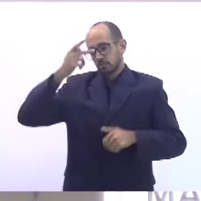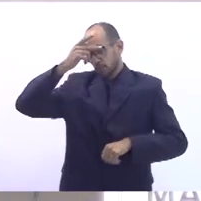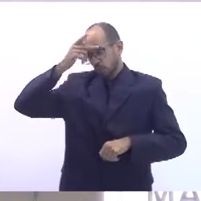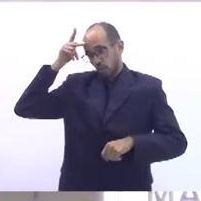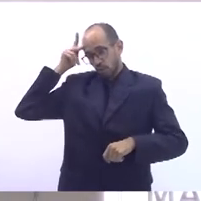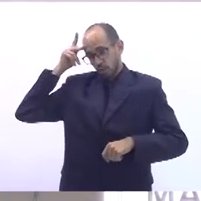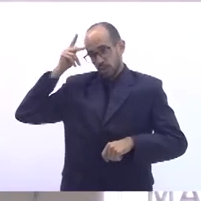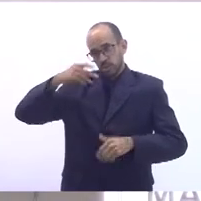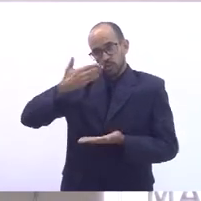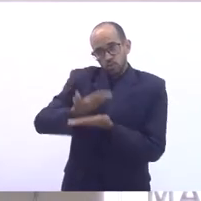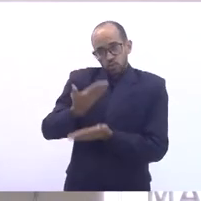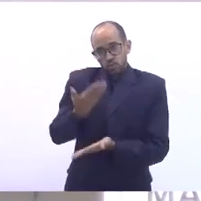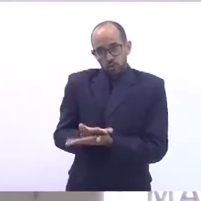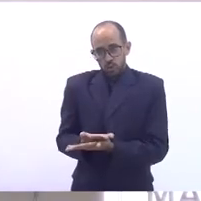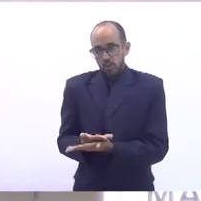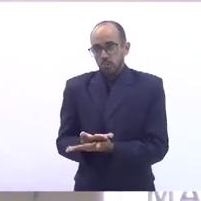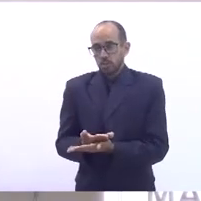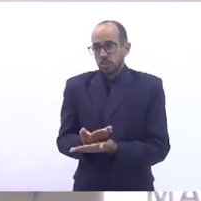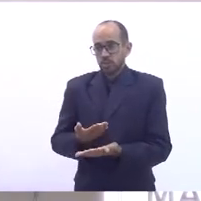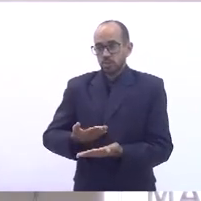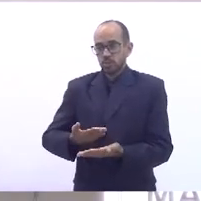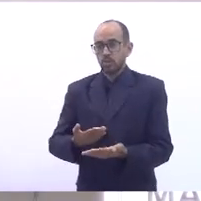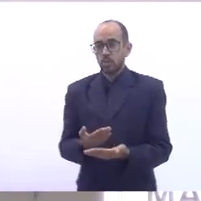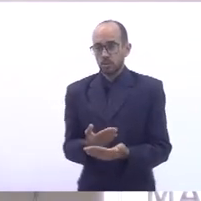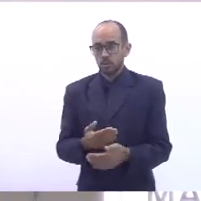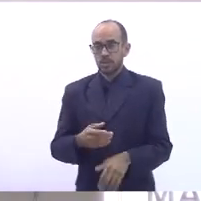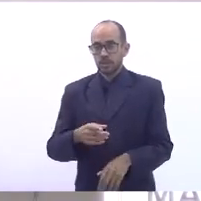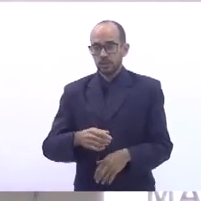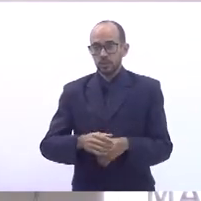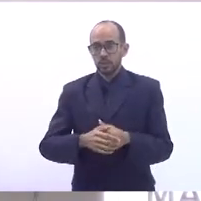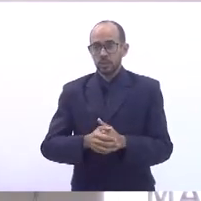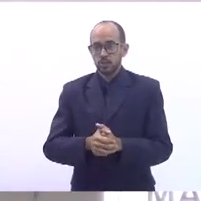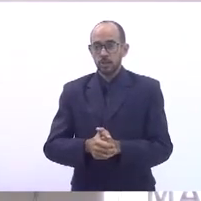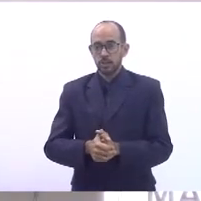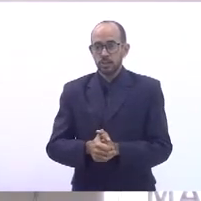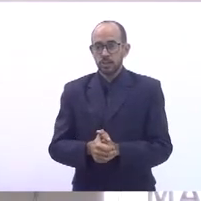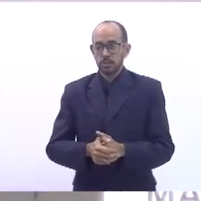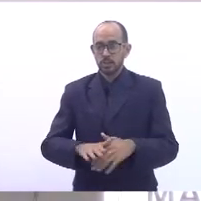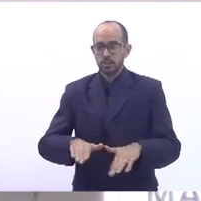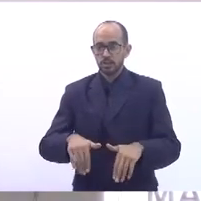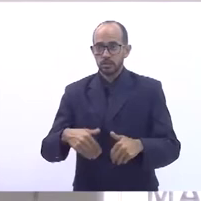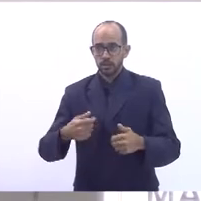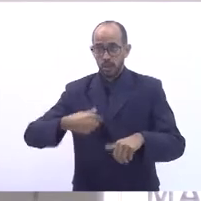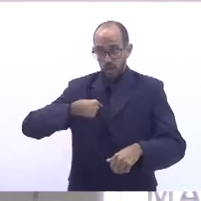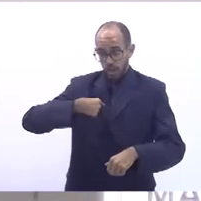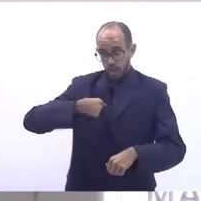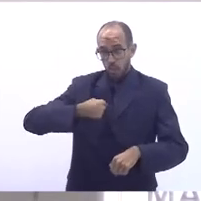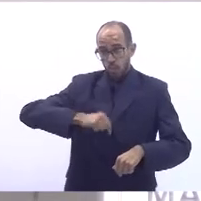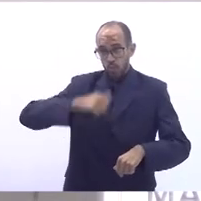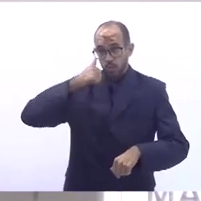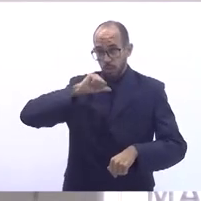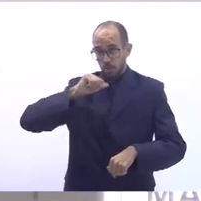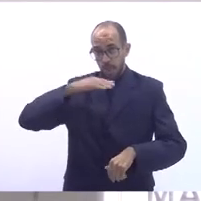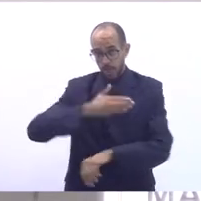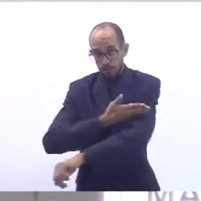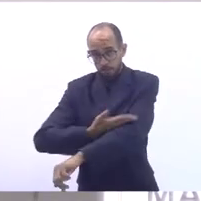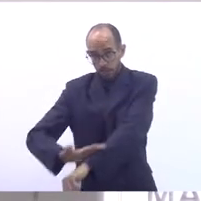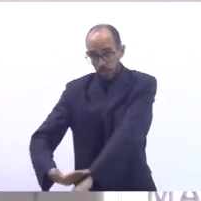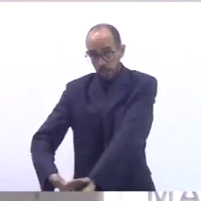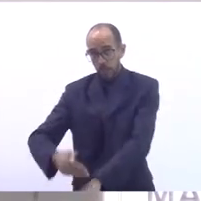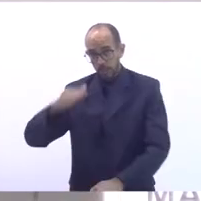que estão estudando sobre aquela a sobre essas questões e aí eu encontro uma mulher branca